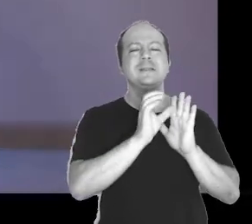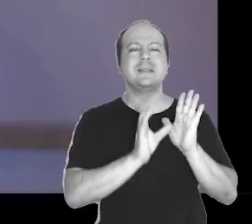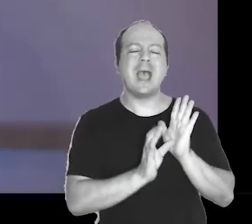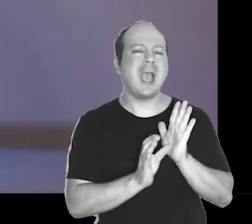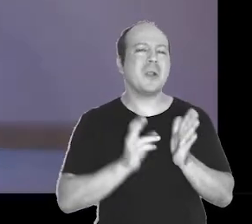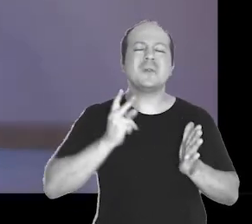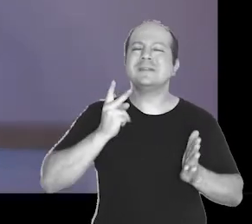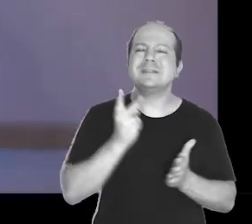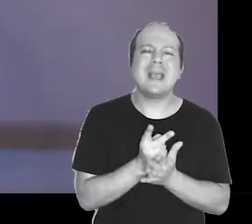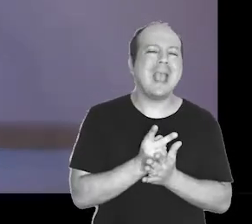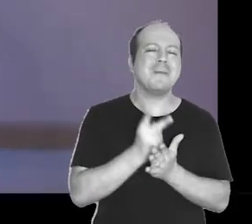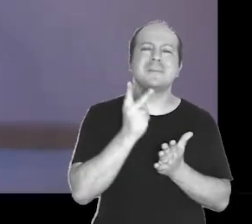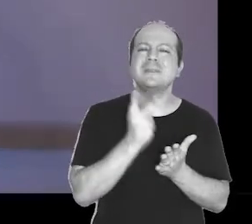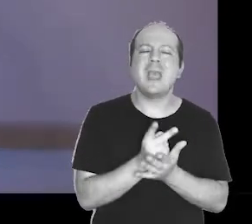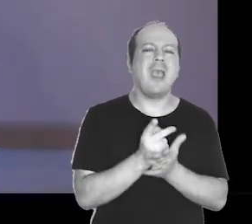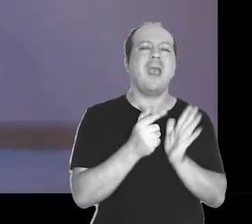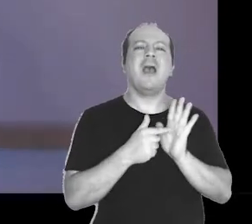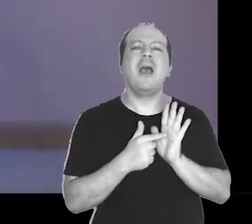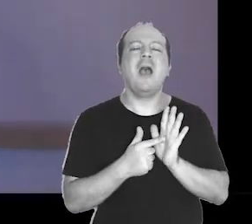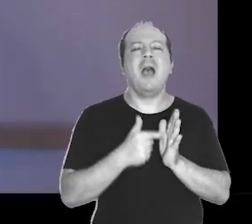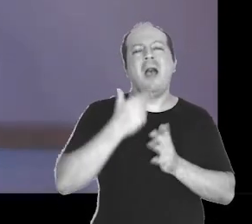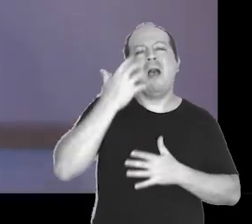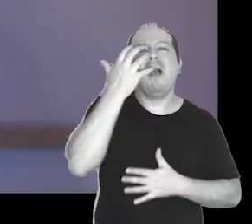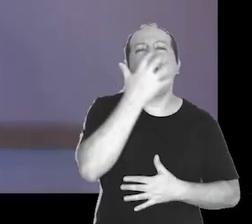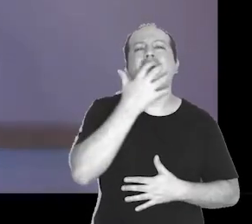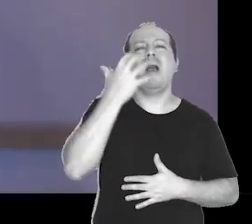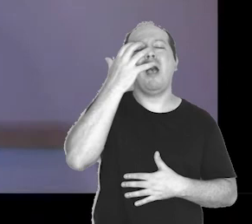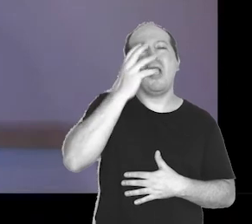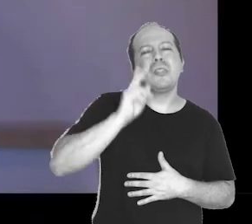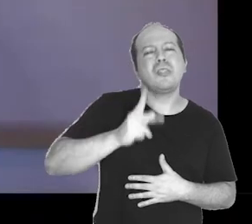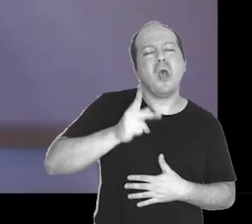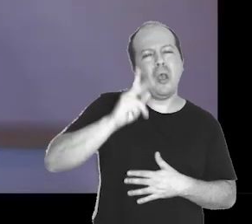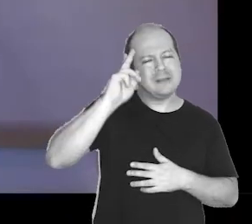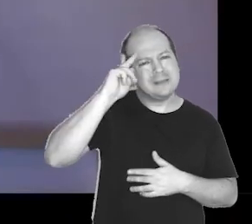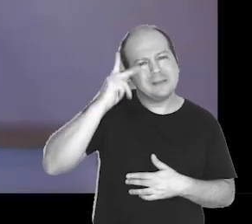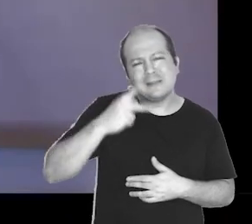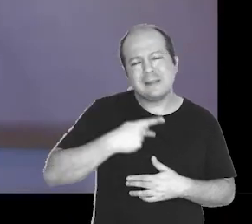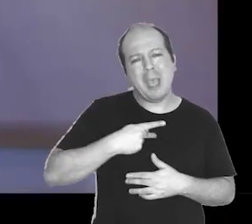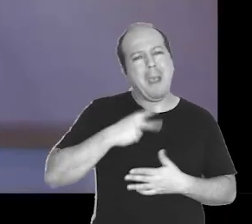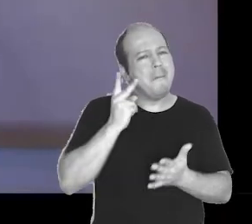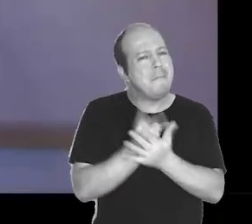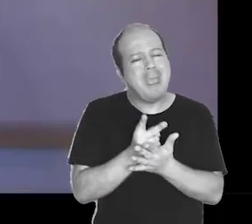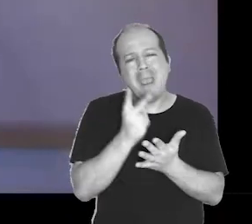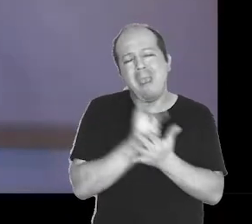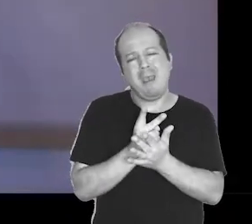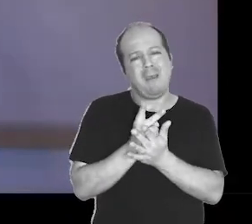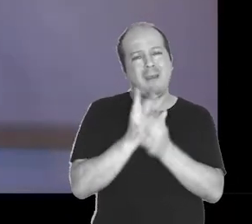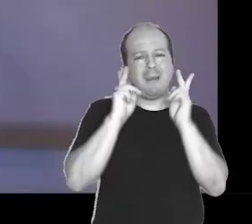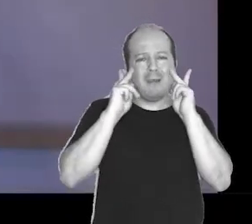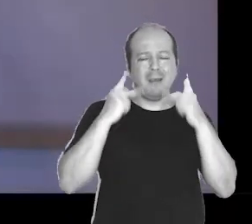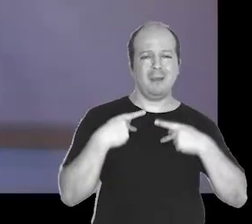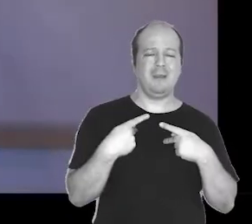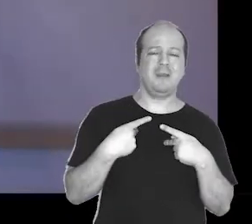uma projeção e um enamoramento de nós por nossos próprios personagens.